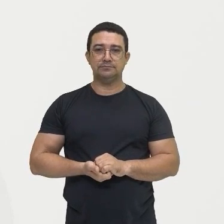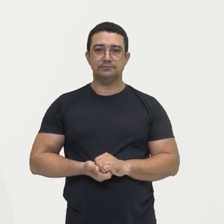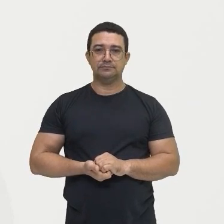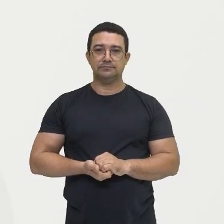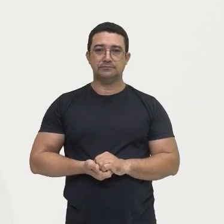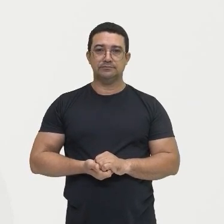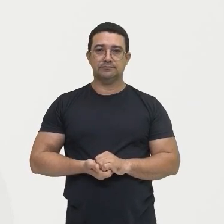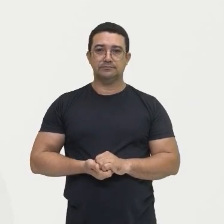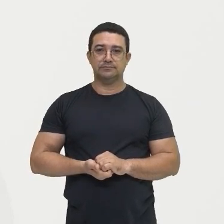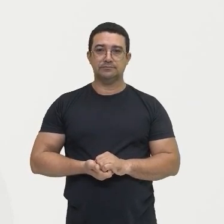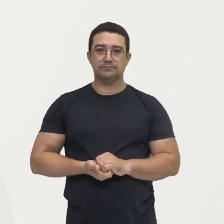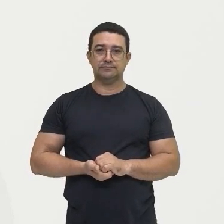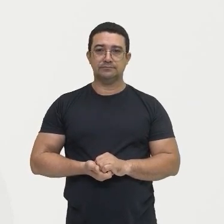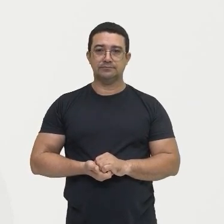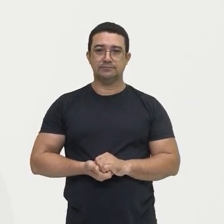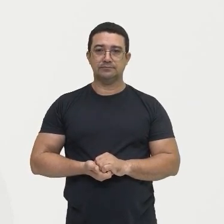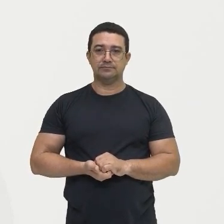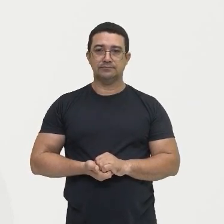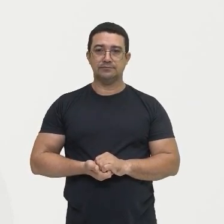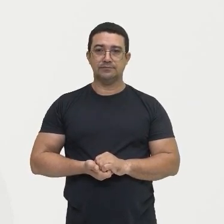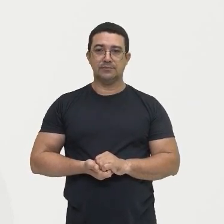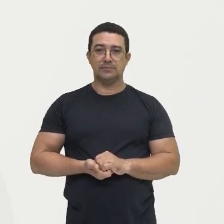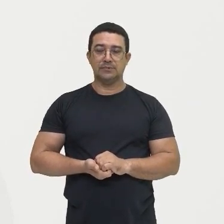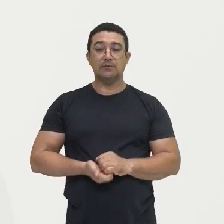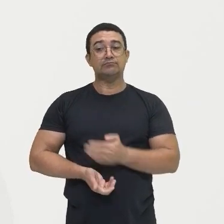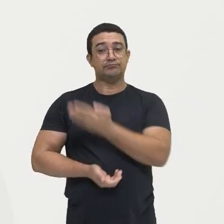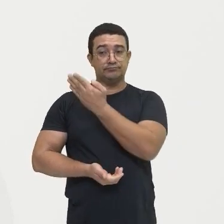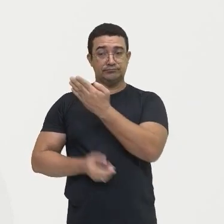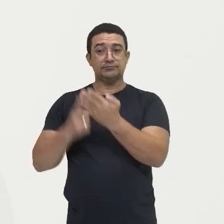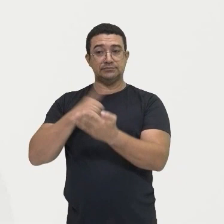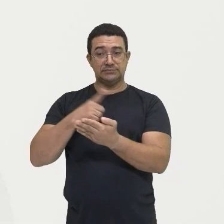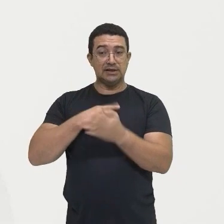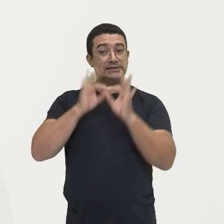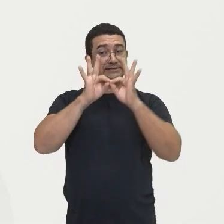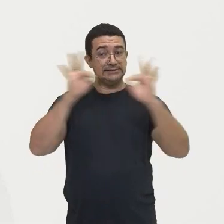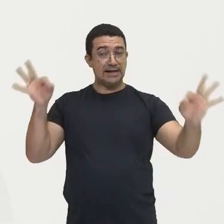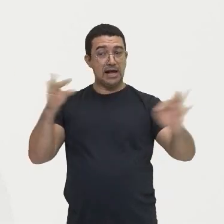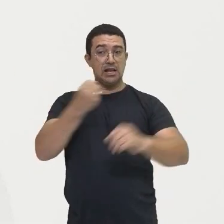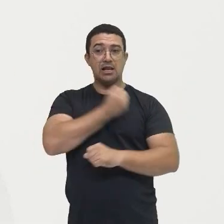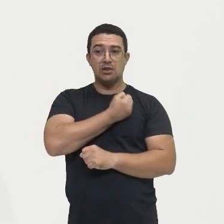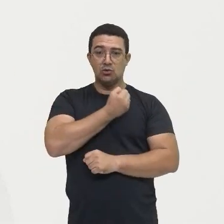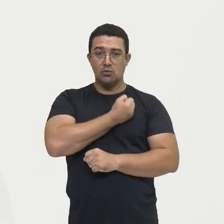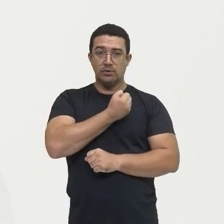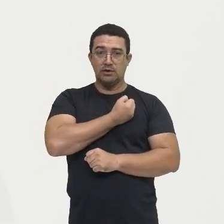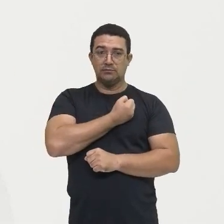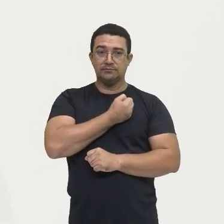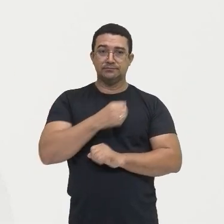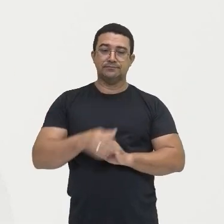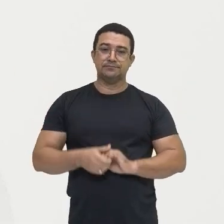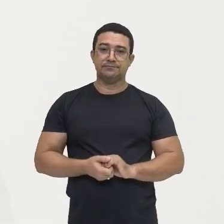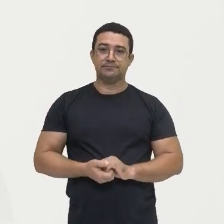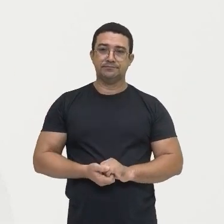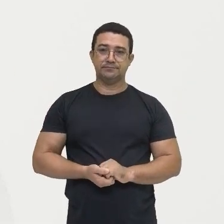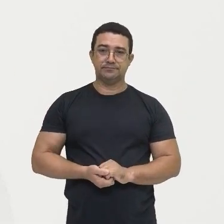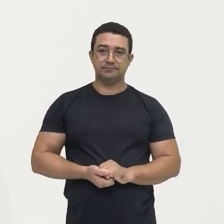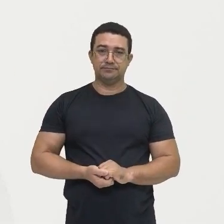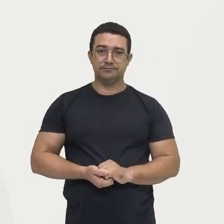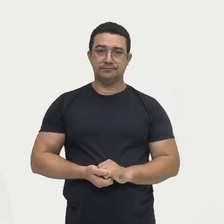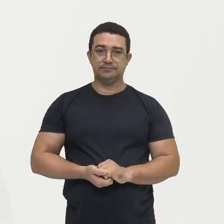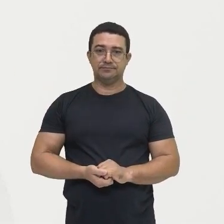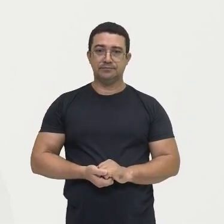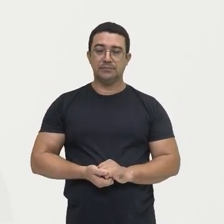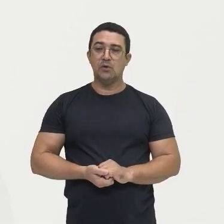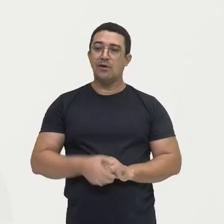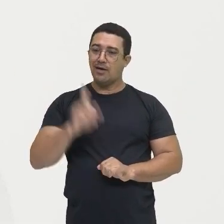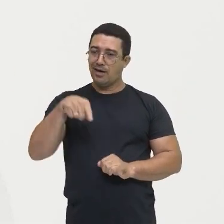Muito bem. Olha só, aqui nós temos a escala numérica, tá certo? Já aprenderam a identificar, a escala numérica vem através de número,